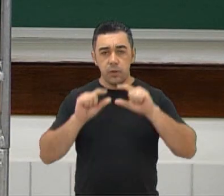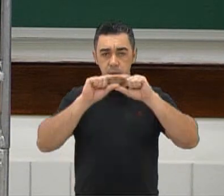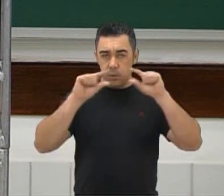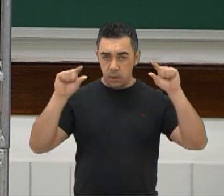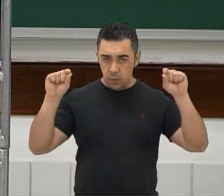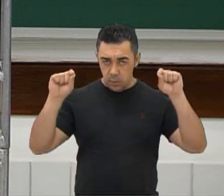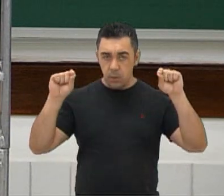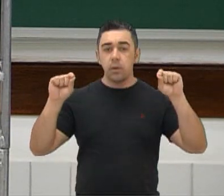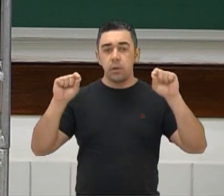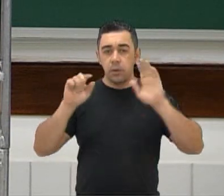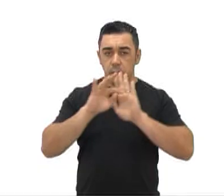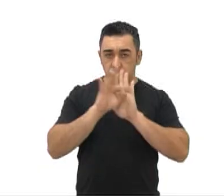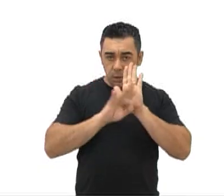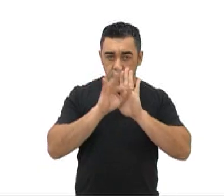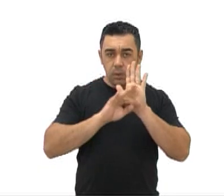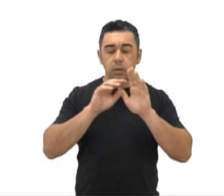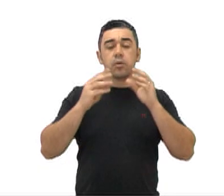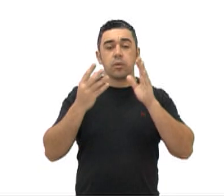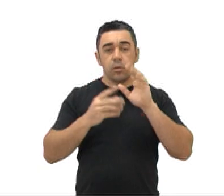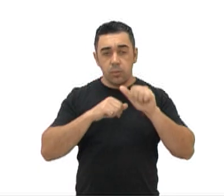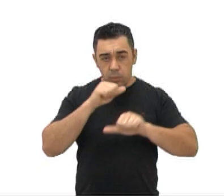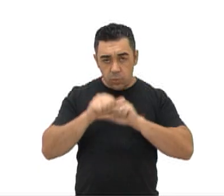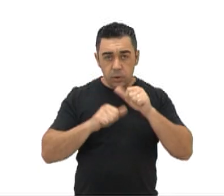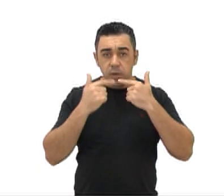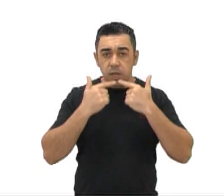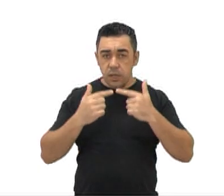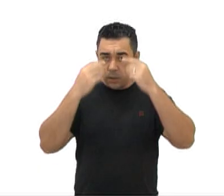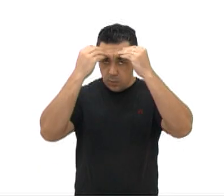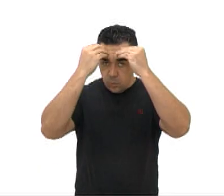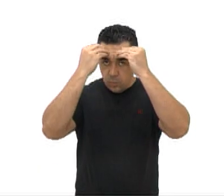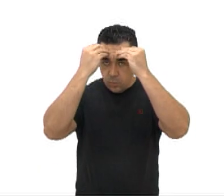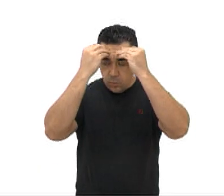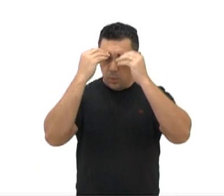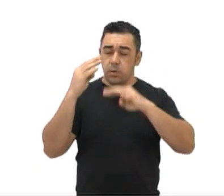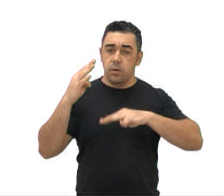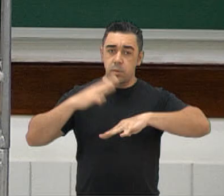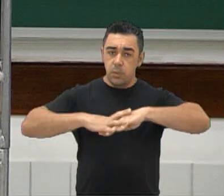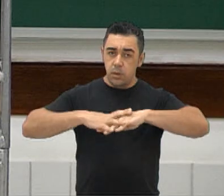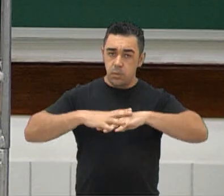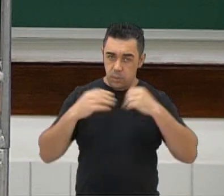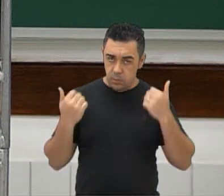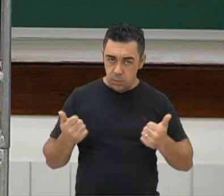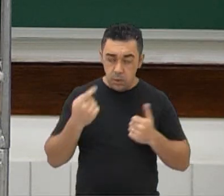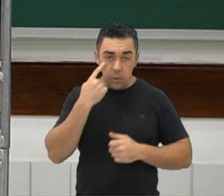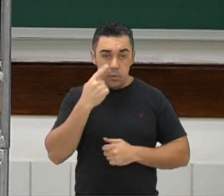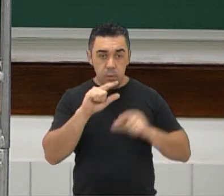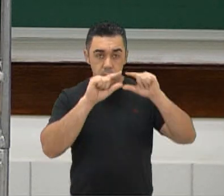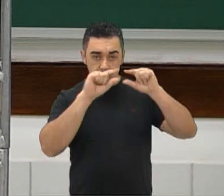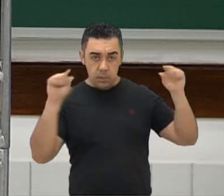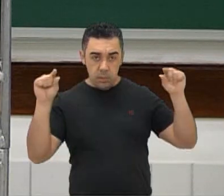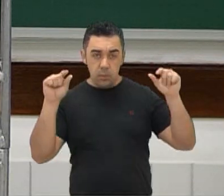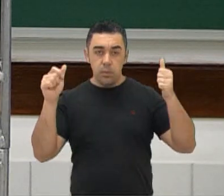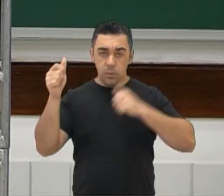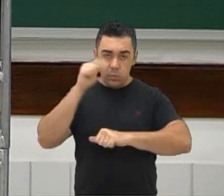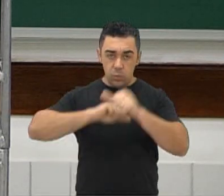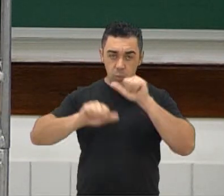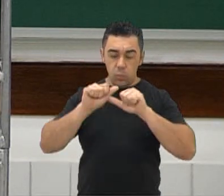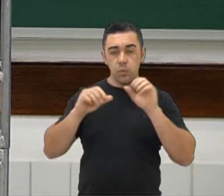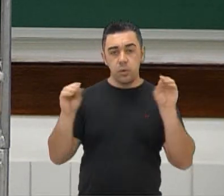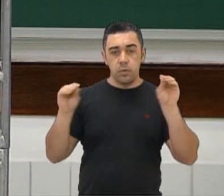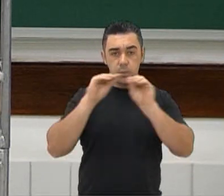linguagem textual para a linguagem matemática. A gente viu que várias vezes aparece o texto e a gente consegue transformar ele numa